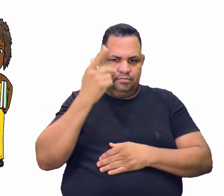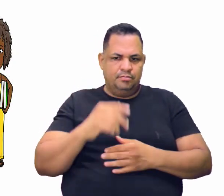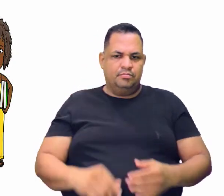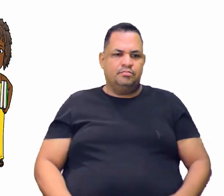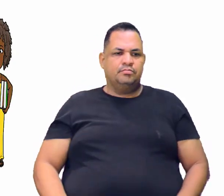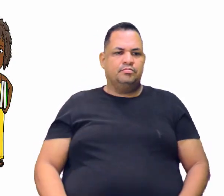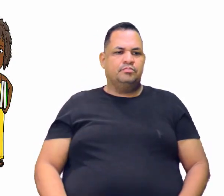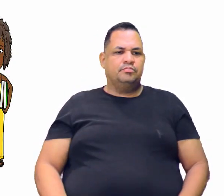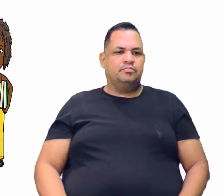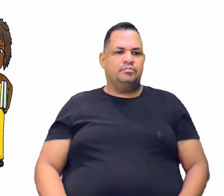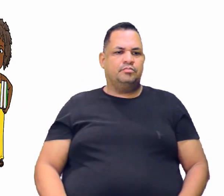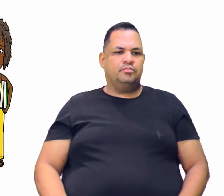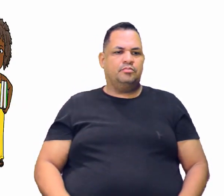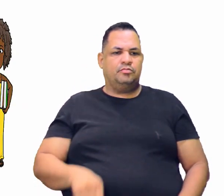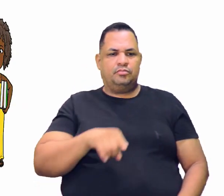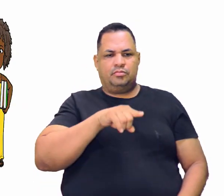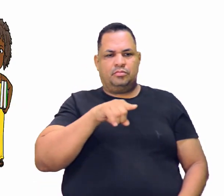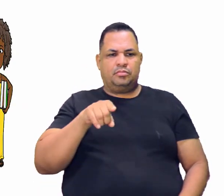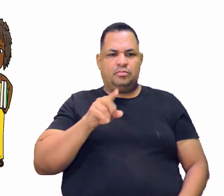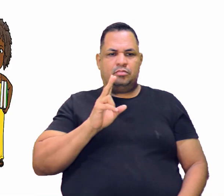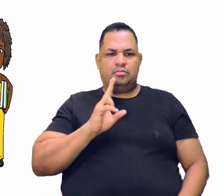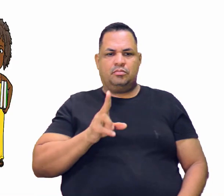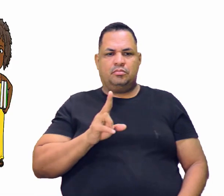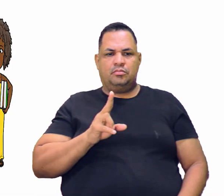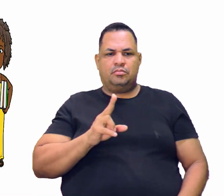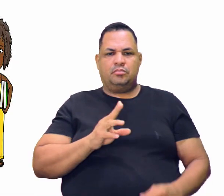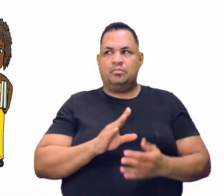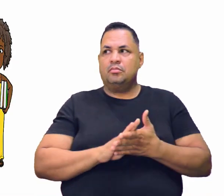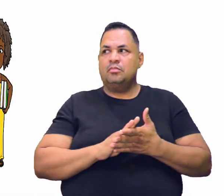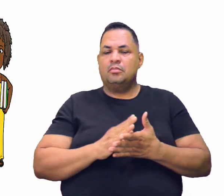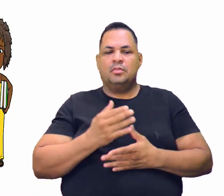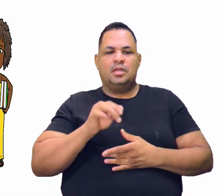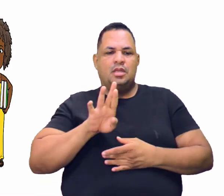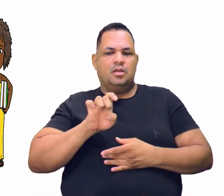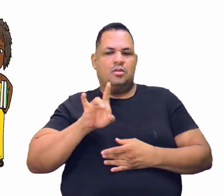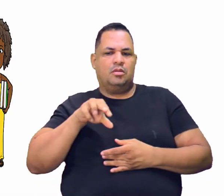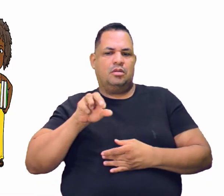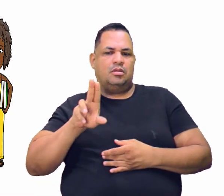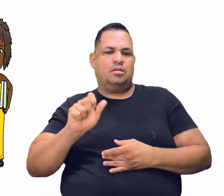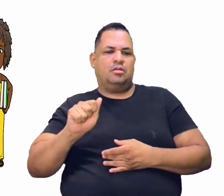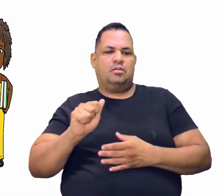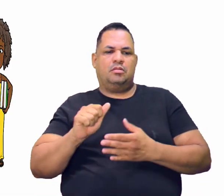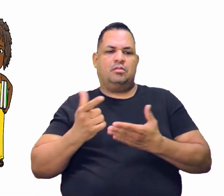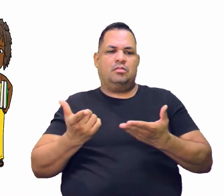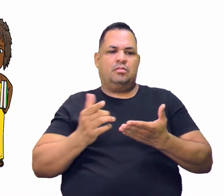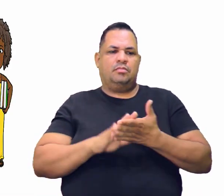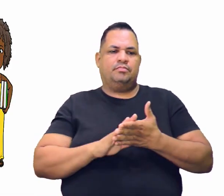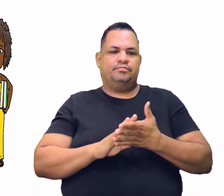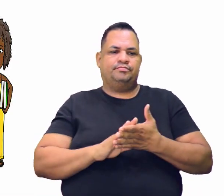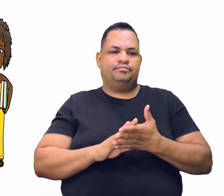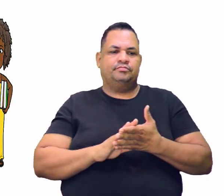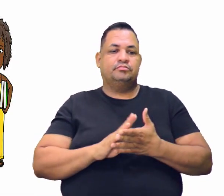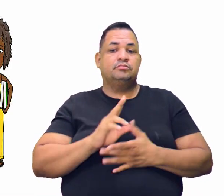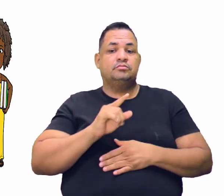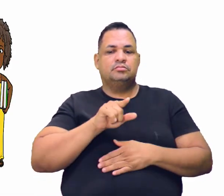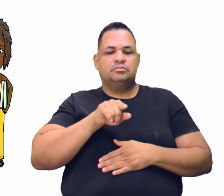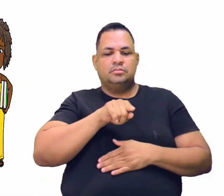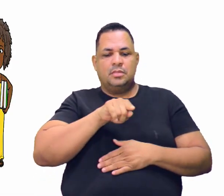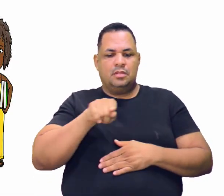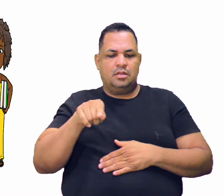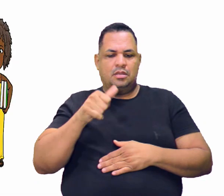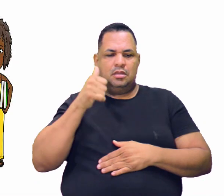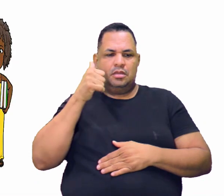então. Eles mesmos recorreram. Ó, eles